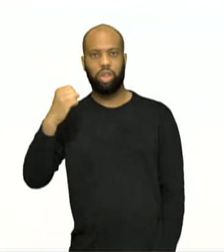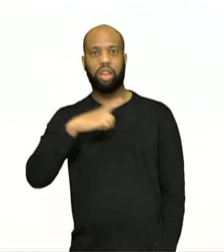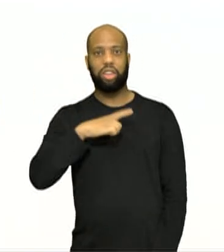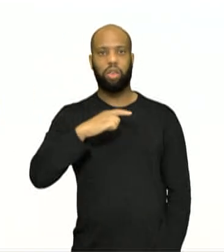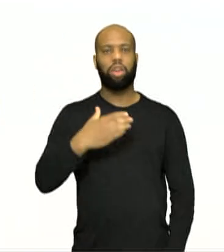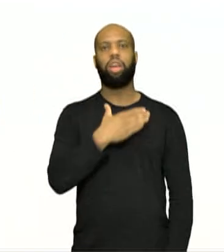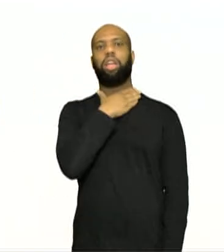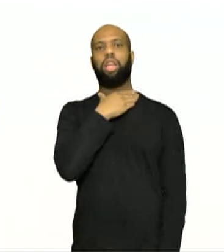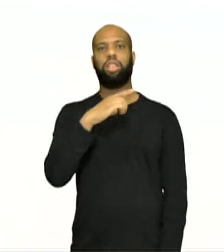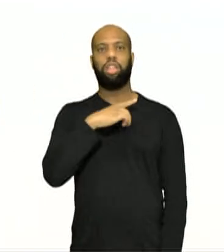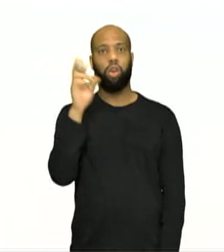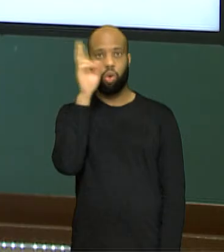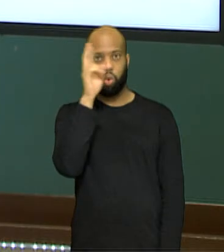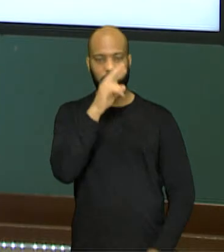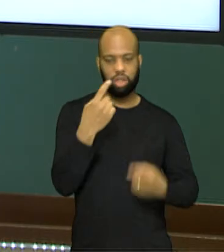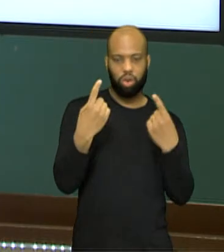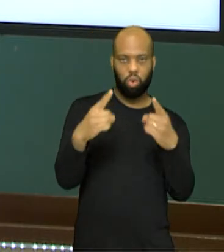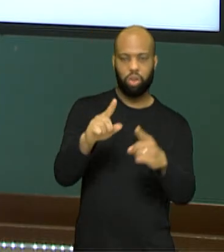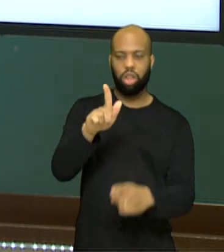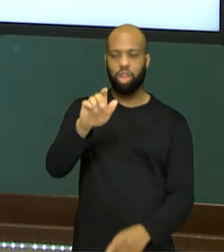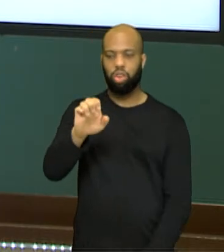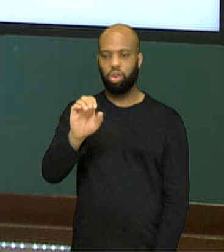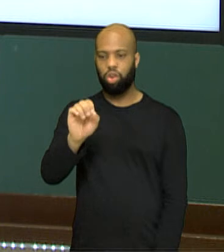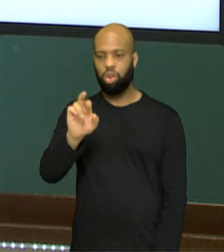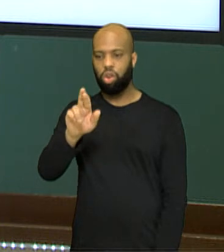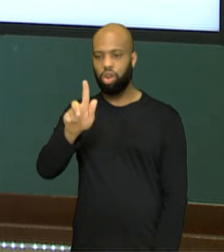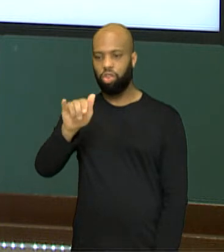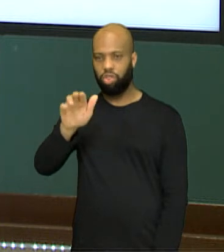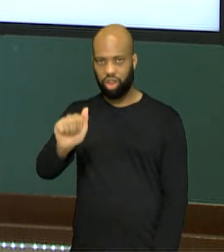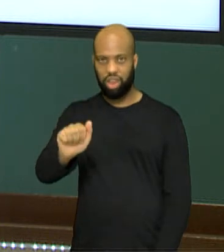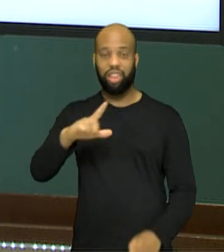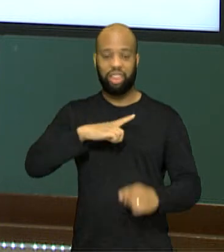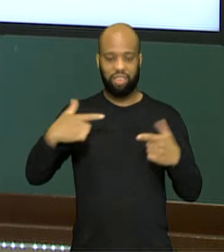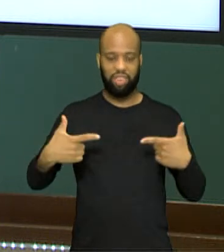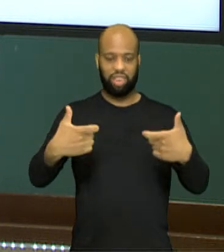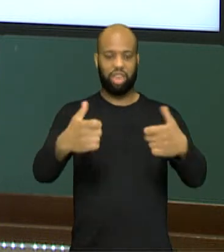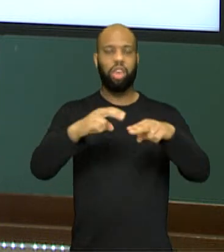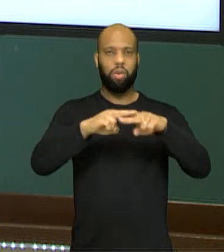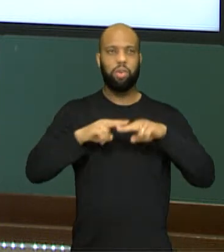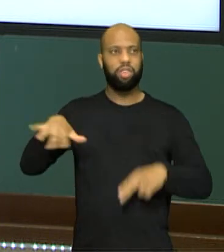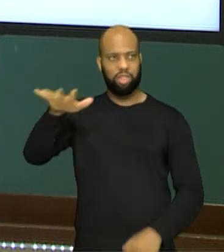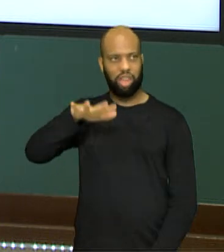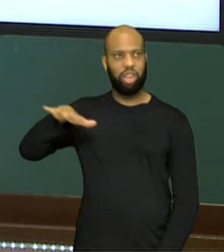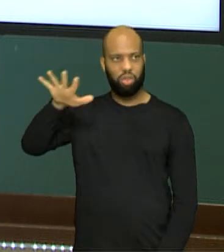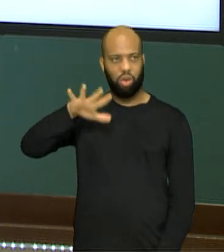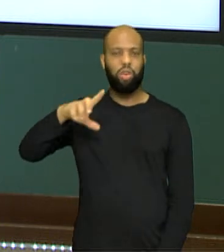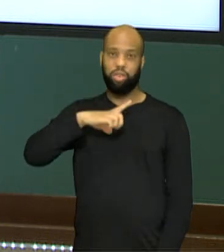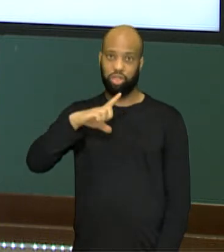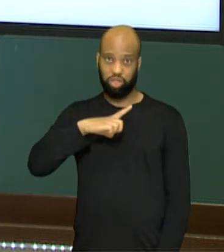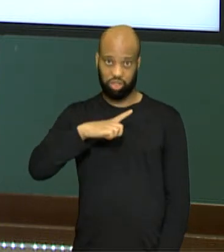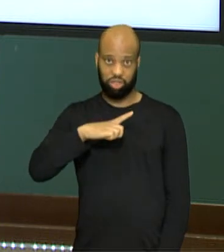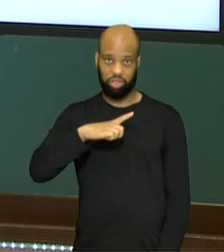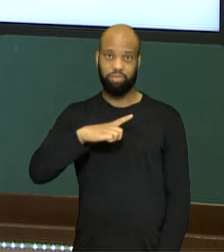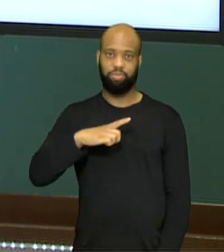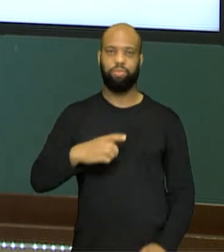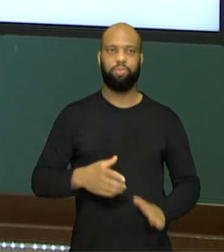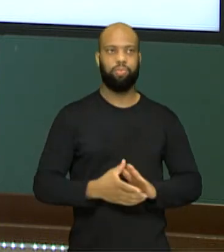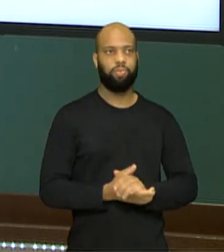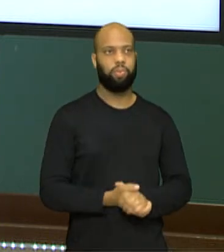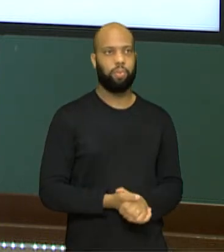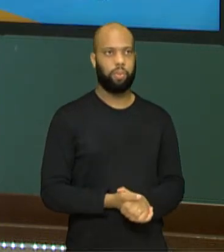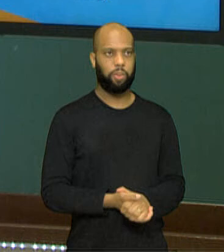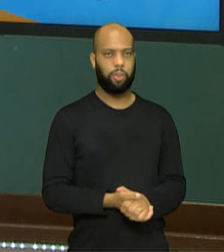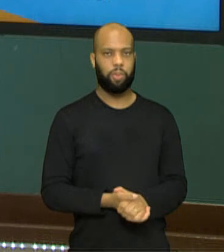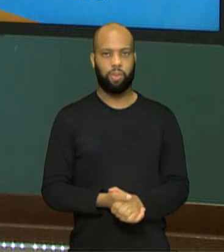a Geórgia e a Rússia, que a Rússia declarou guerra à Geórgia por conta do território da Ossétia do Sul e da Abcásia.